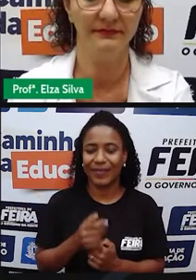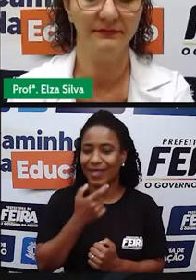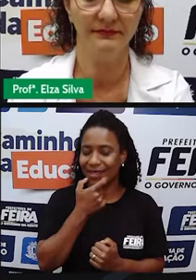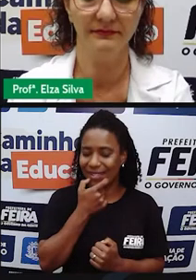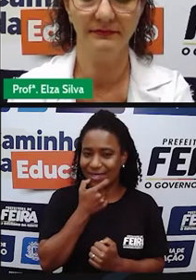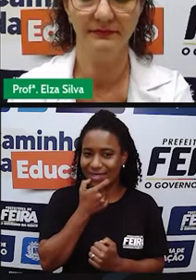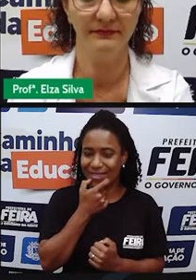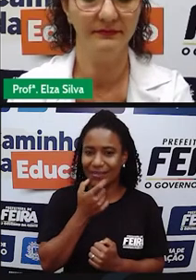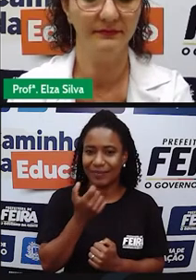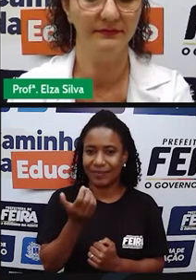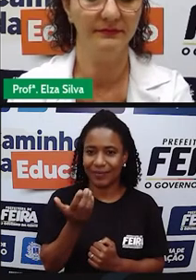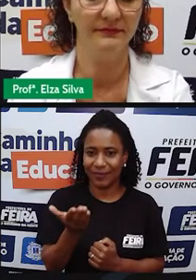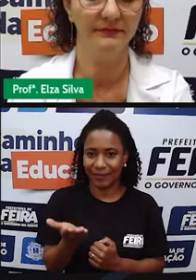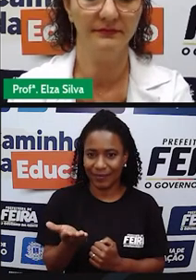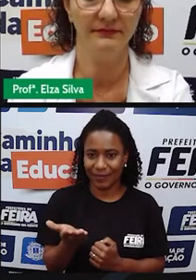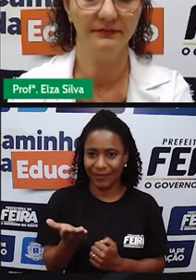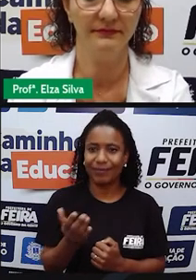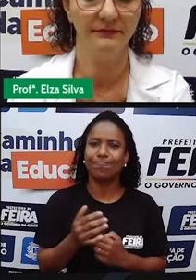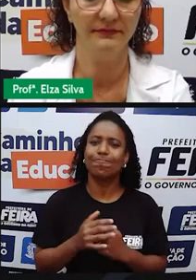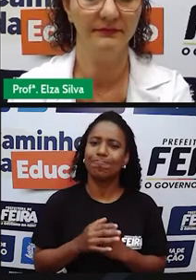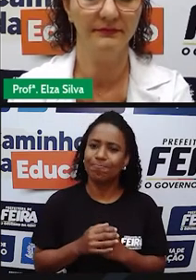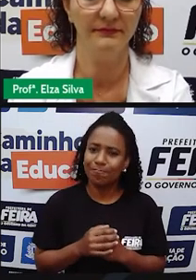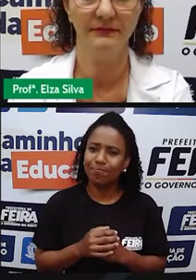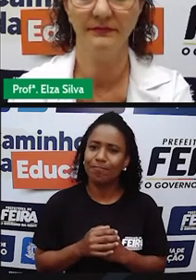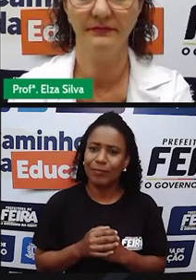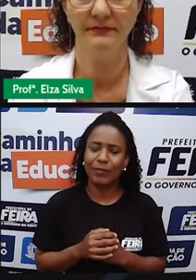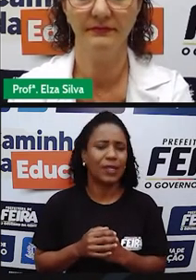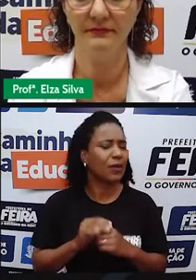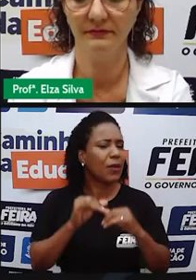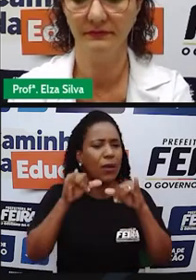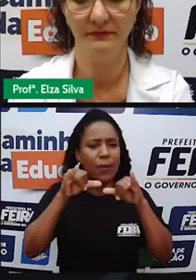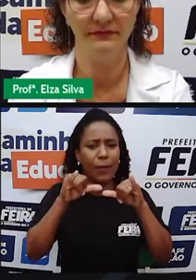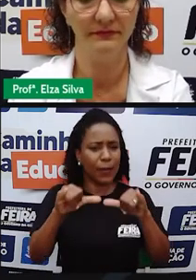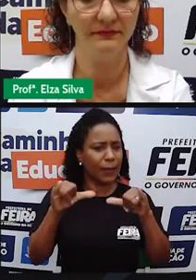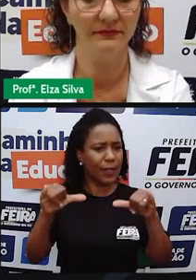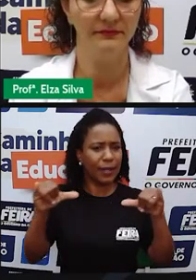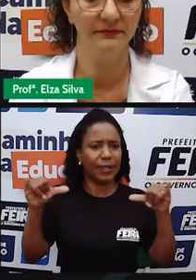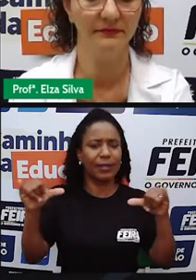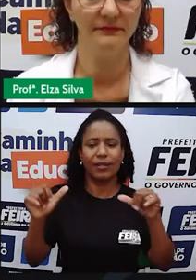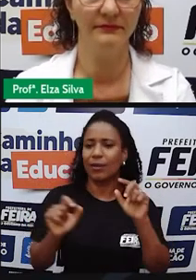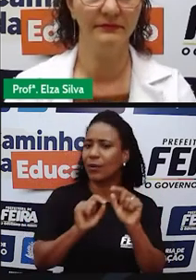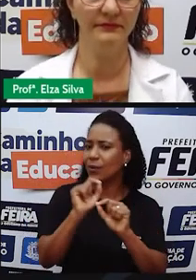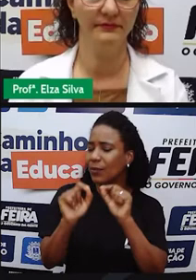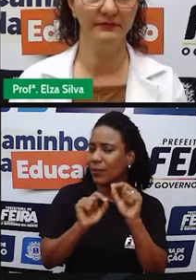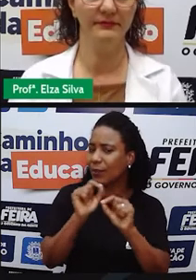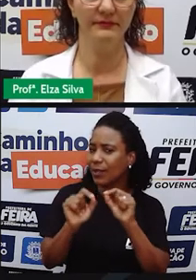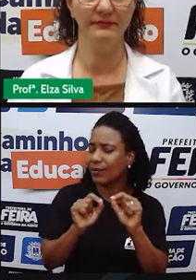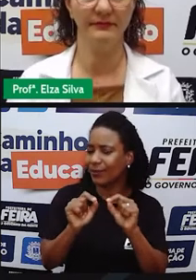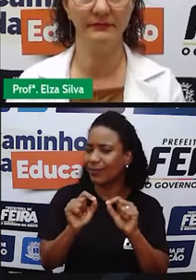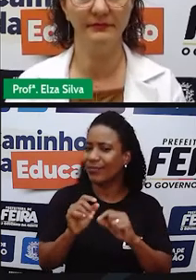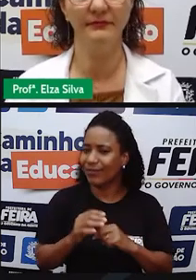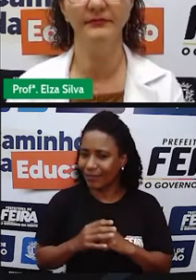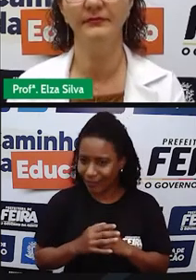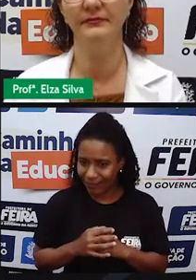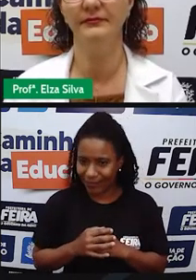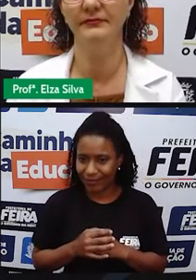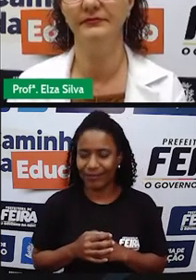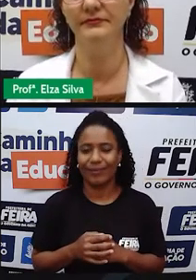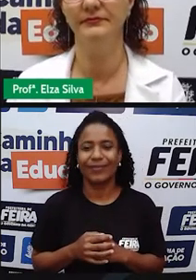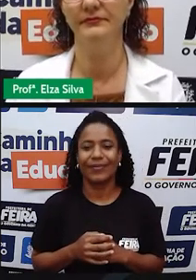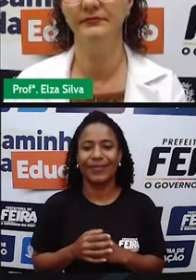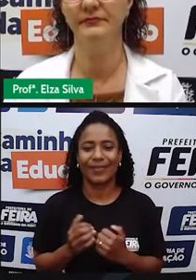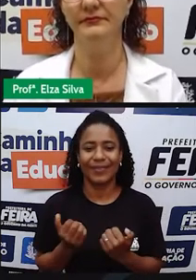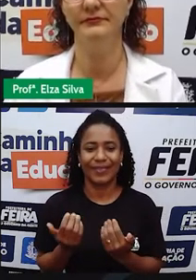ad. What is this? O que é uma propaganda? It's an announcement online